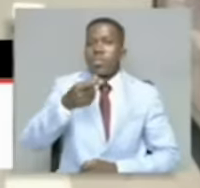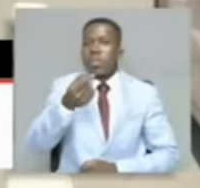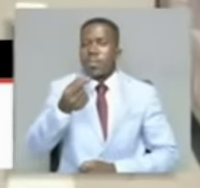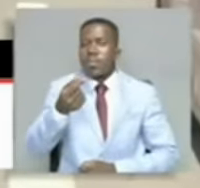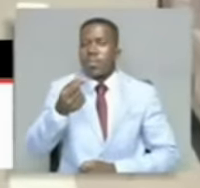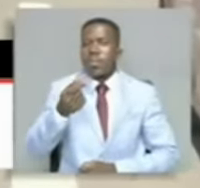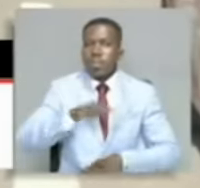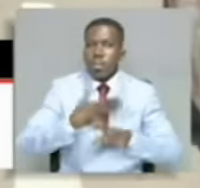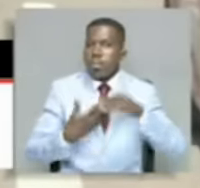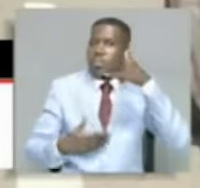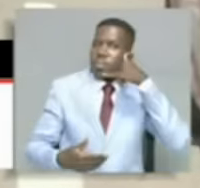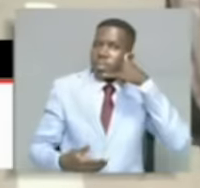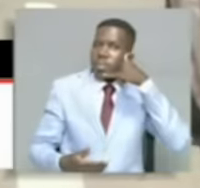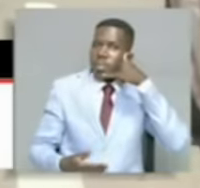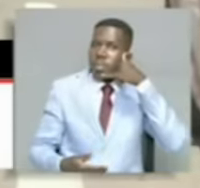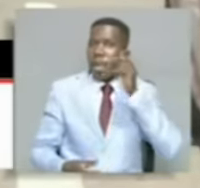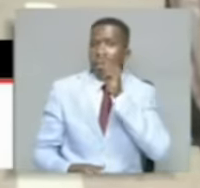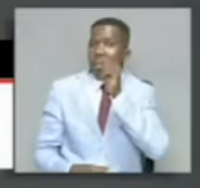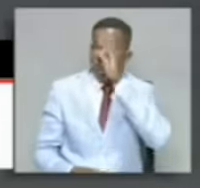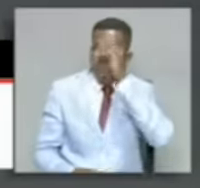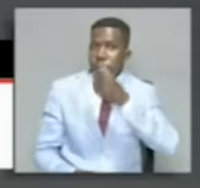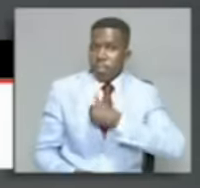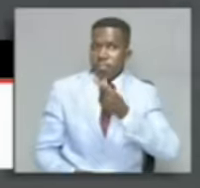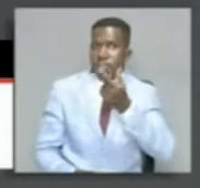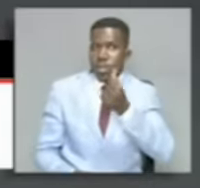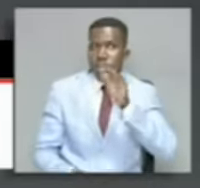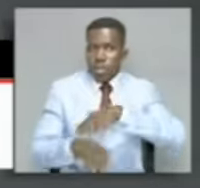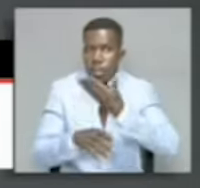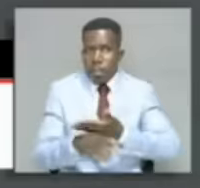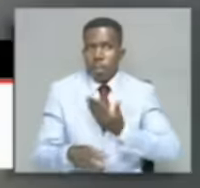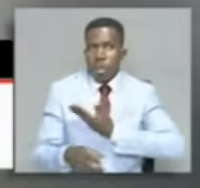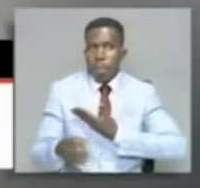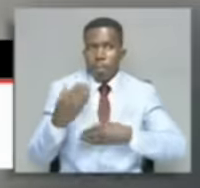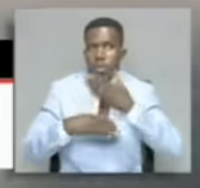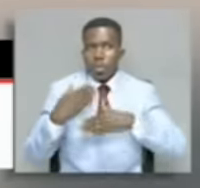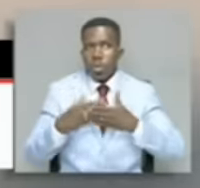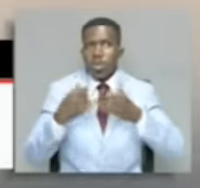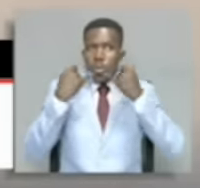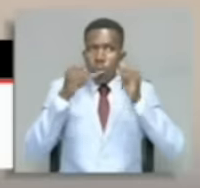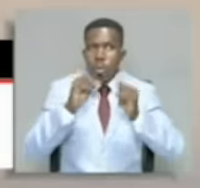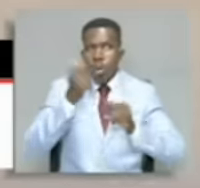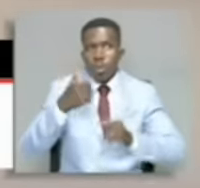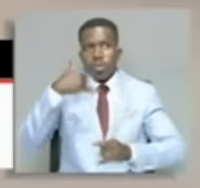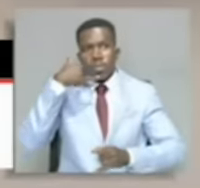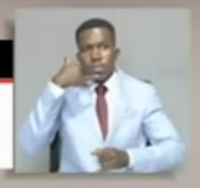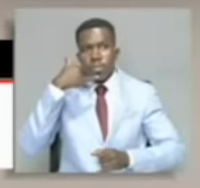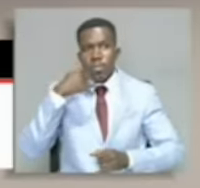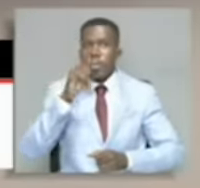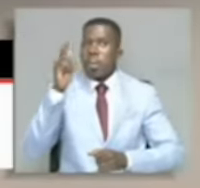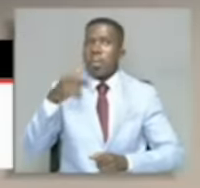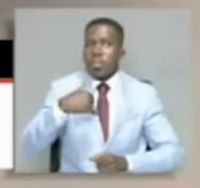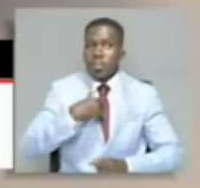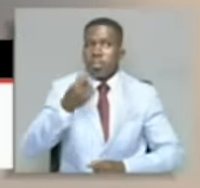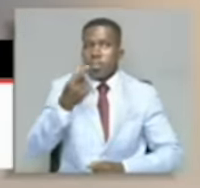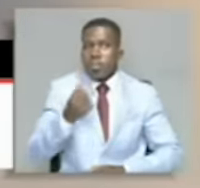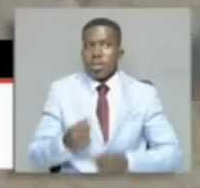seguida, informou os comparsas na parte externa. Estes, por sua vez, informaram os dois a bordo de uma motorizada. É aqui